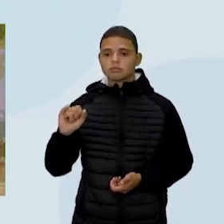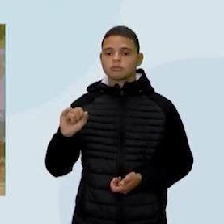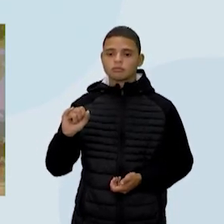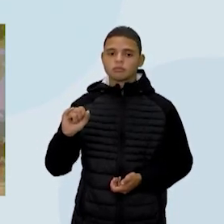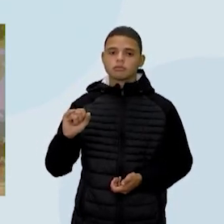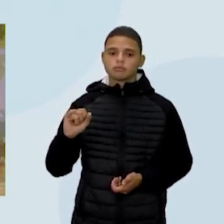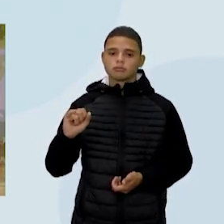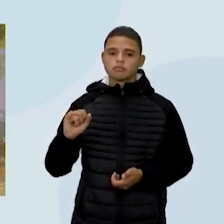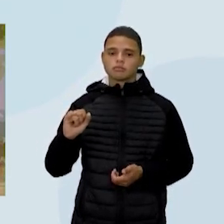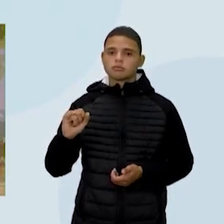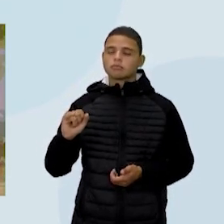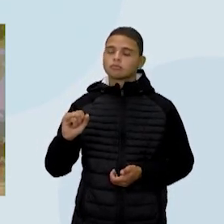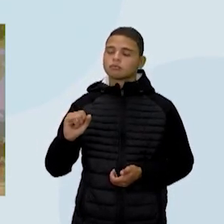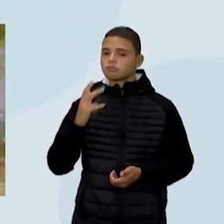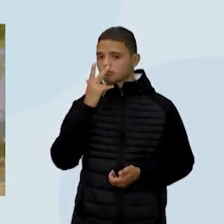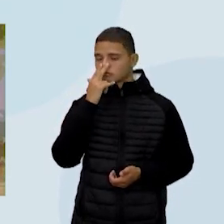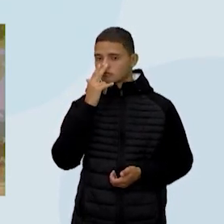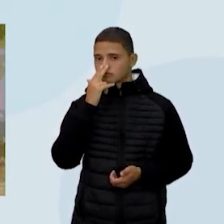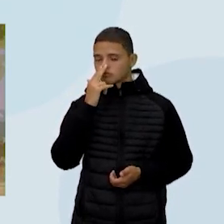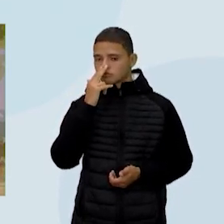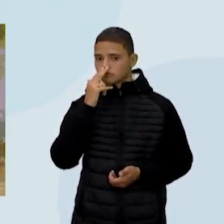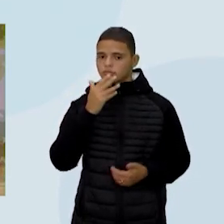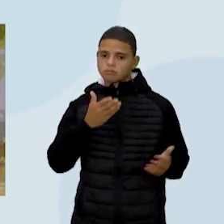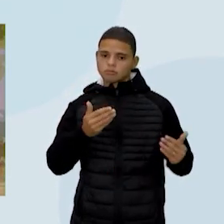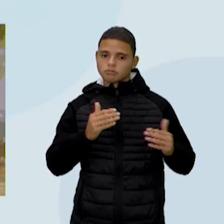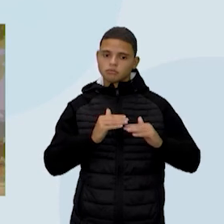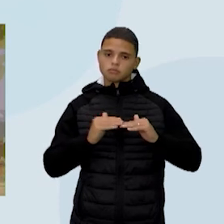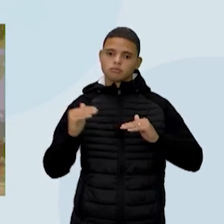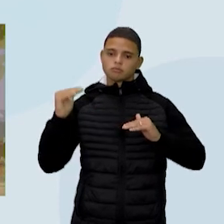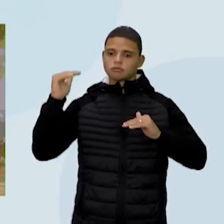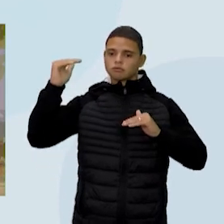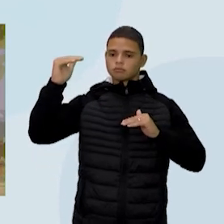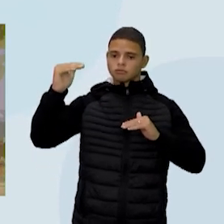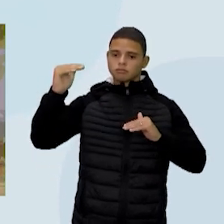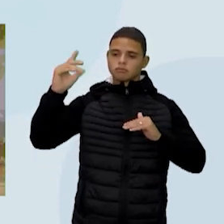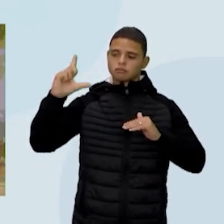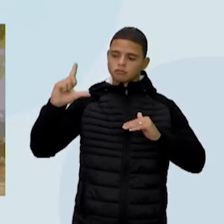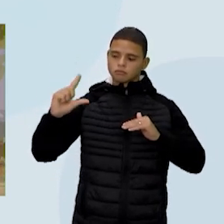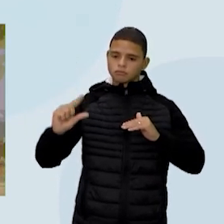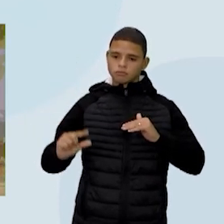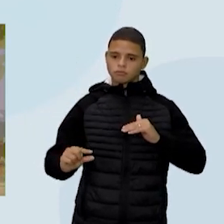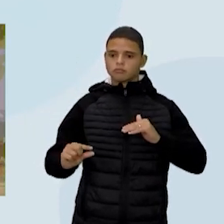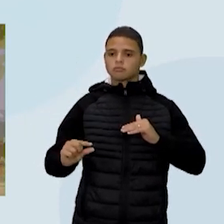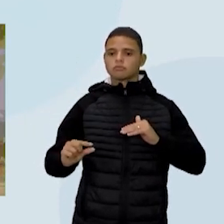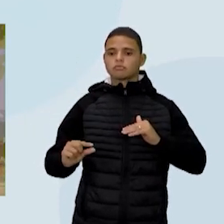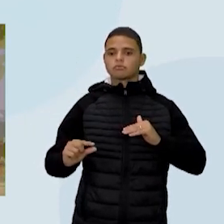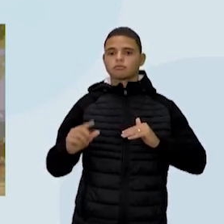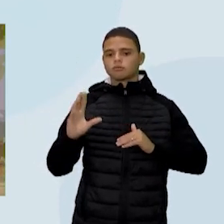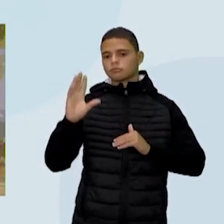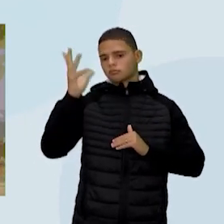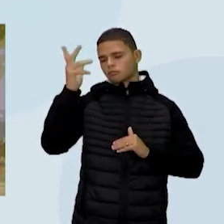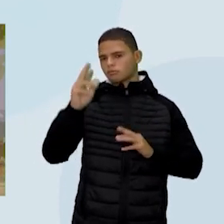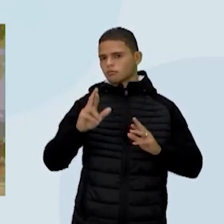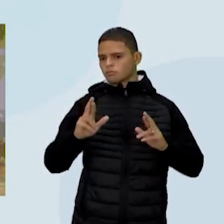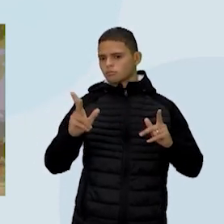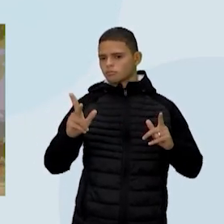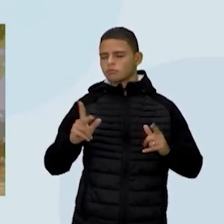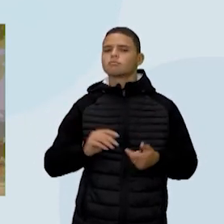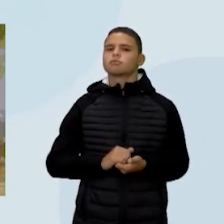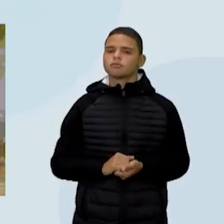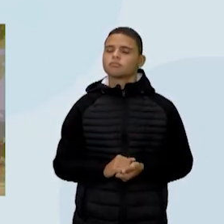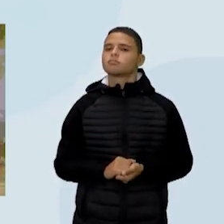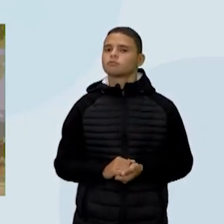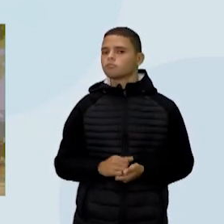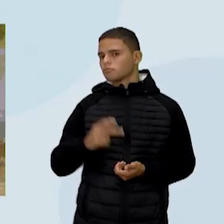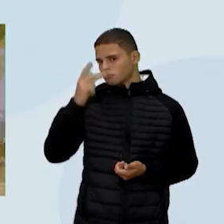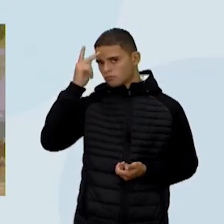medida que aumenta o número de voluntários, o tempo para a execução da tarefa diminui. Perceba que acontece uma coisa diferente de quando a